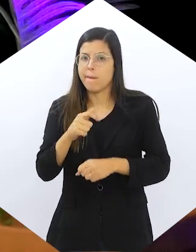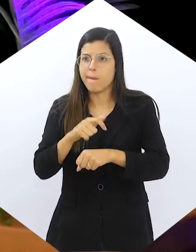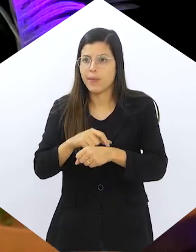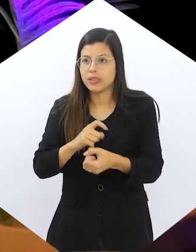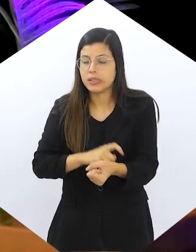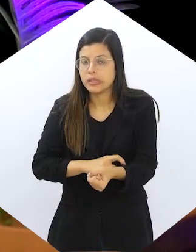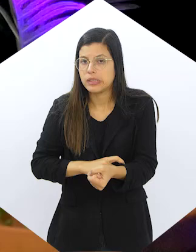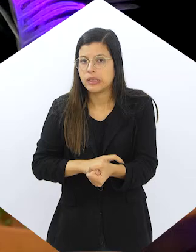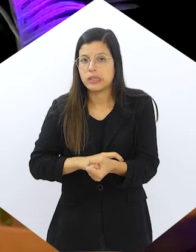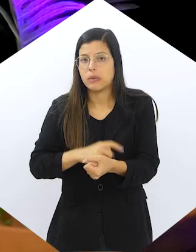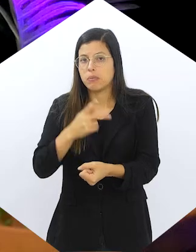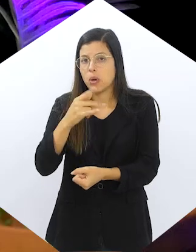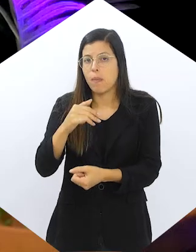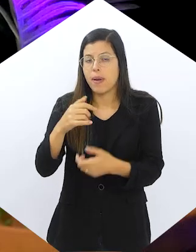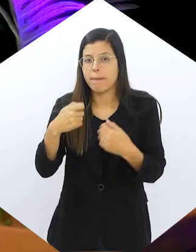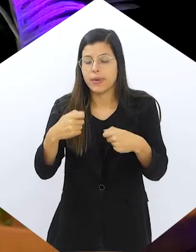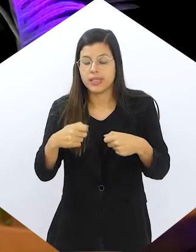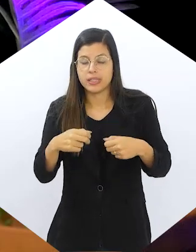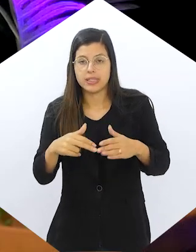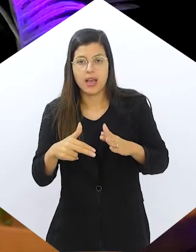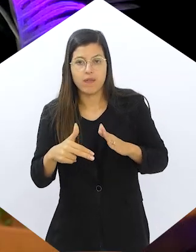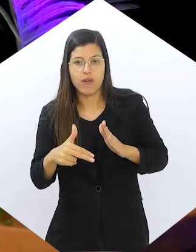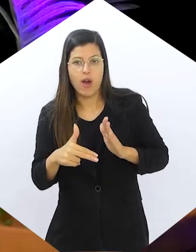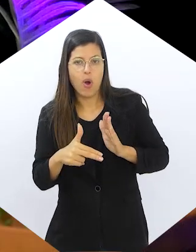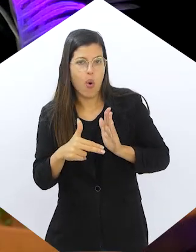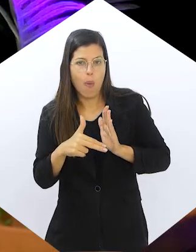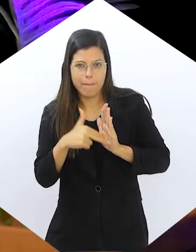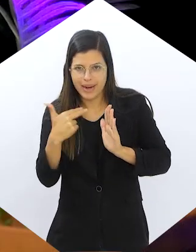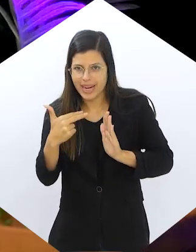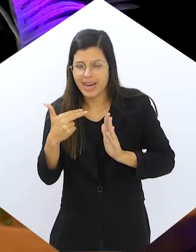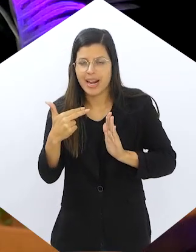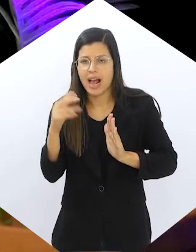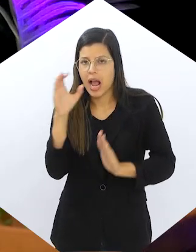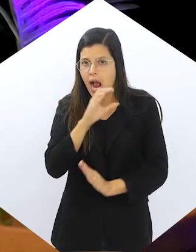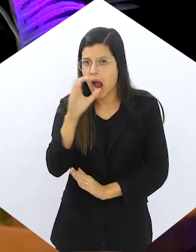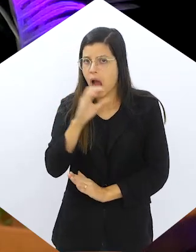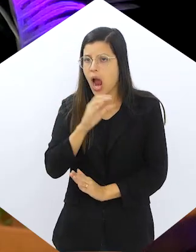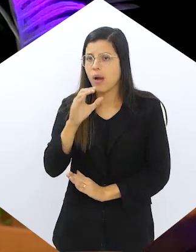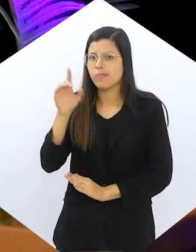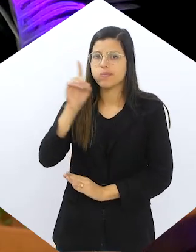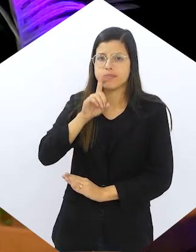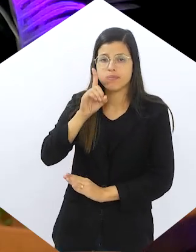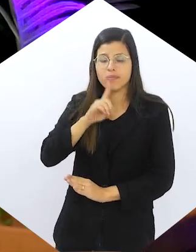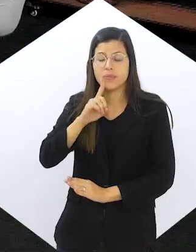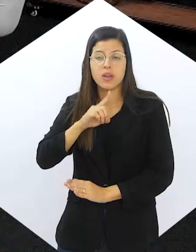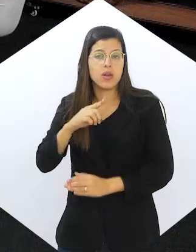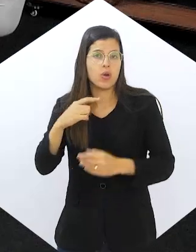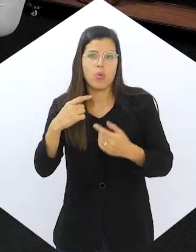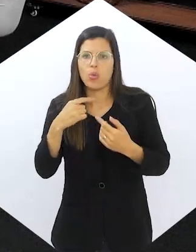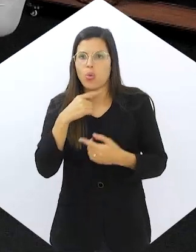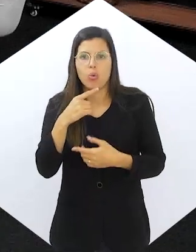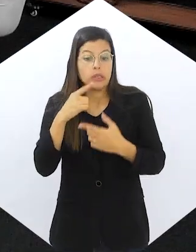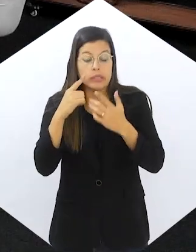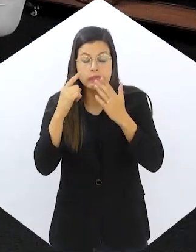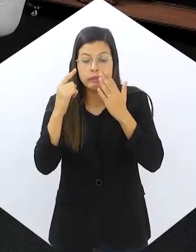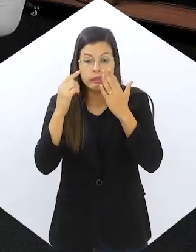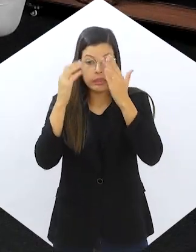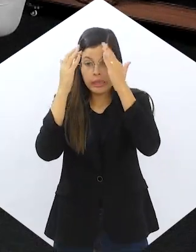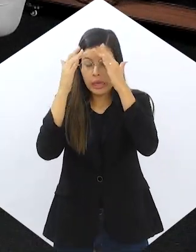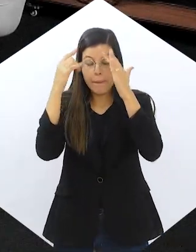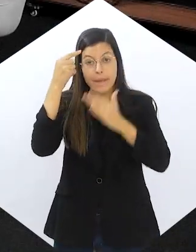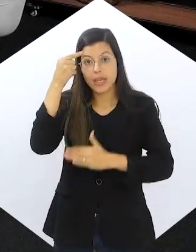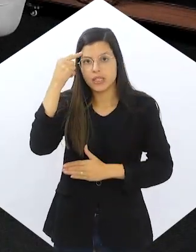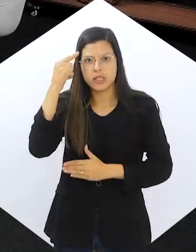pai precisou operar expressa, ele estava nos Estados Unidos, então assim, era tanta coisa que eu não consegui nem processar. Quando eu vi, eu já estava lá. Já estava